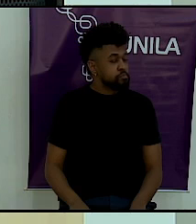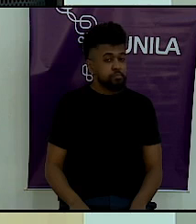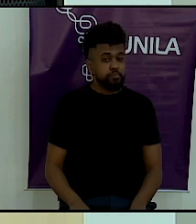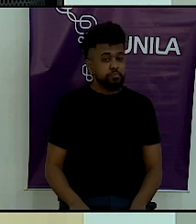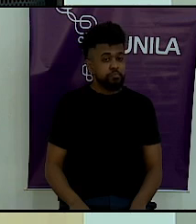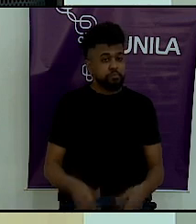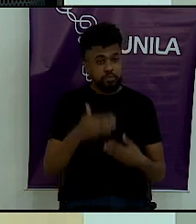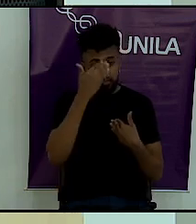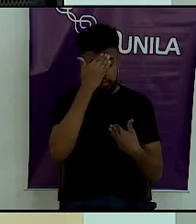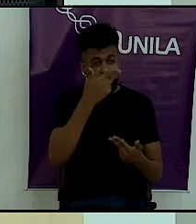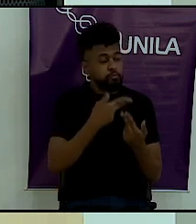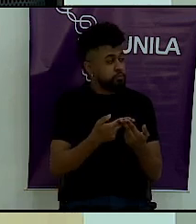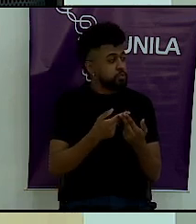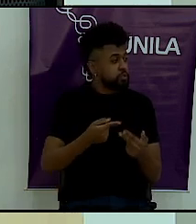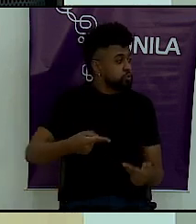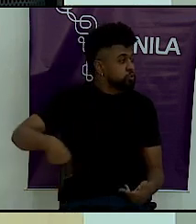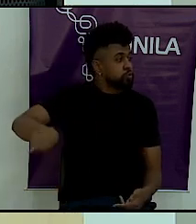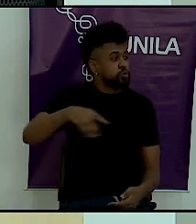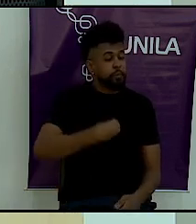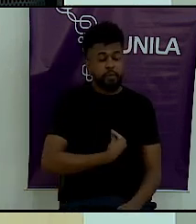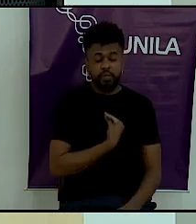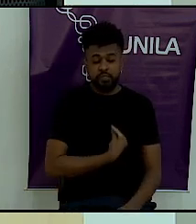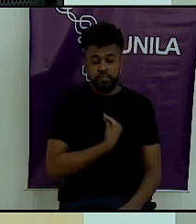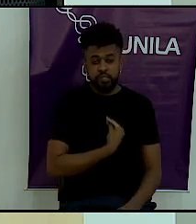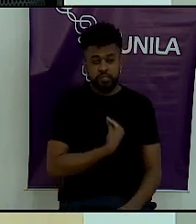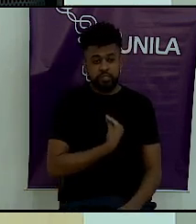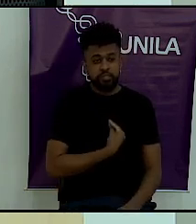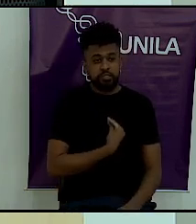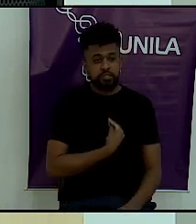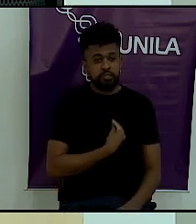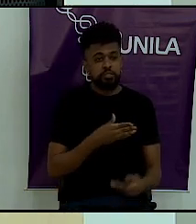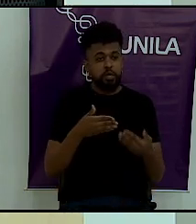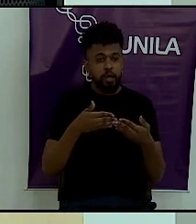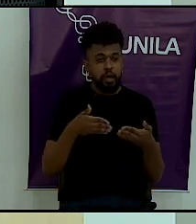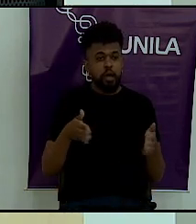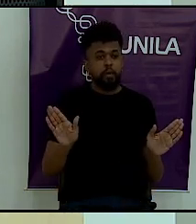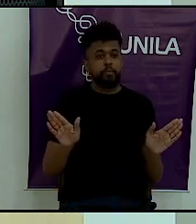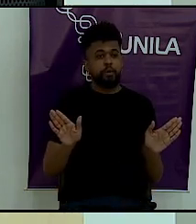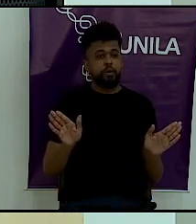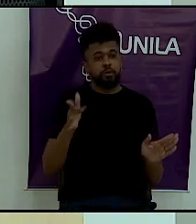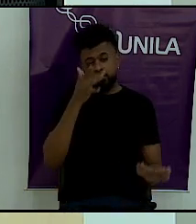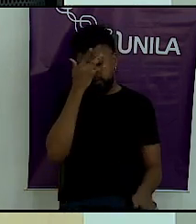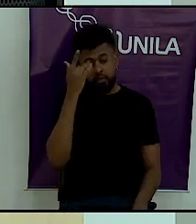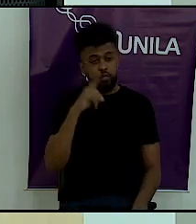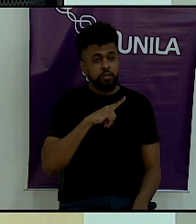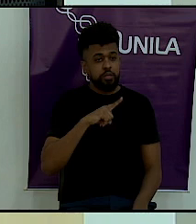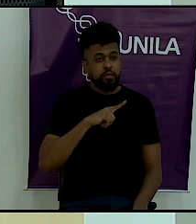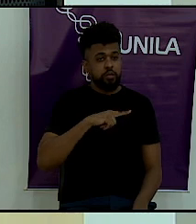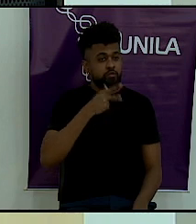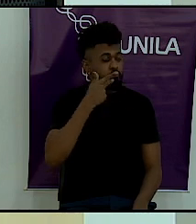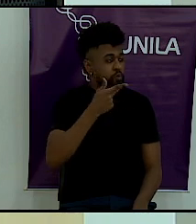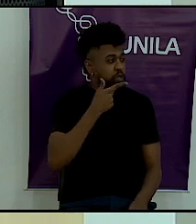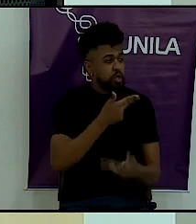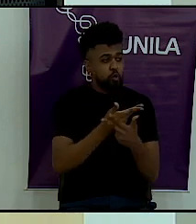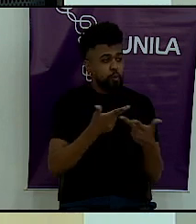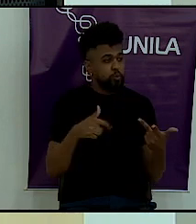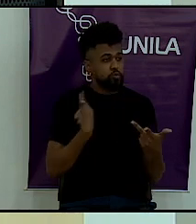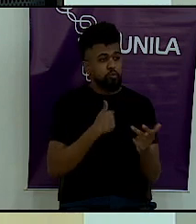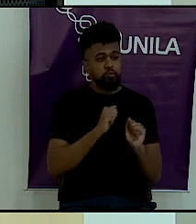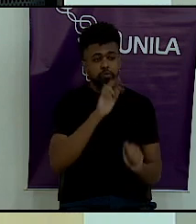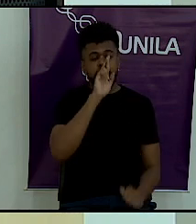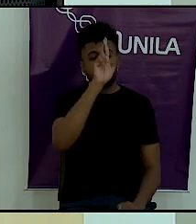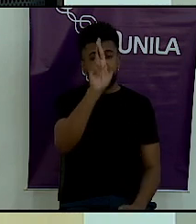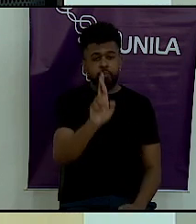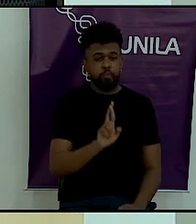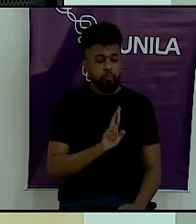aí a paciência de todos vocês e agradeço a presença. E ficamos abertos aí para se alguém tiver alguma consideração que a gente possa